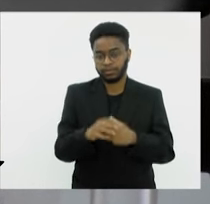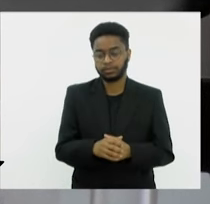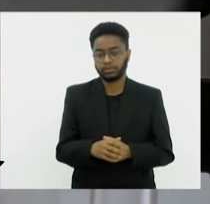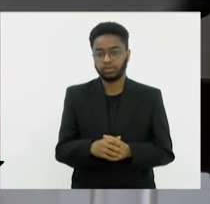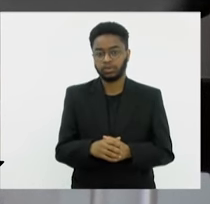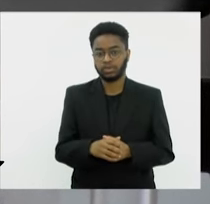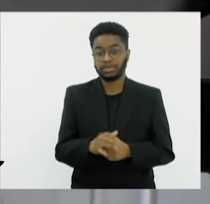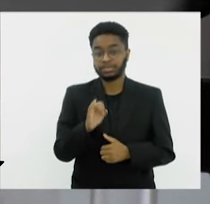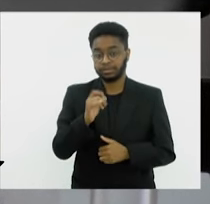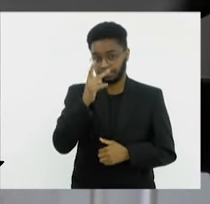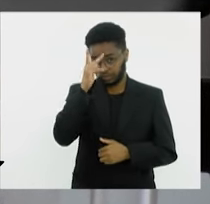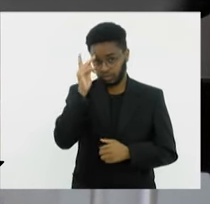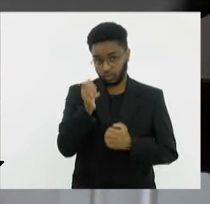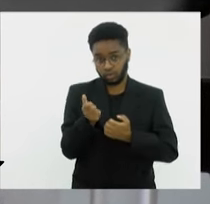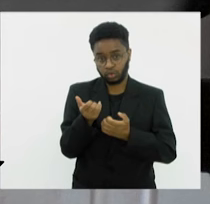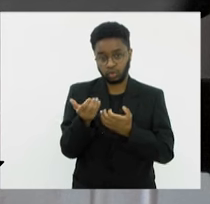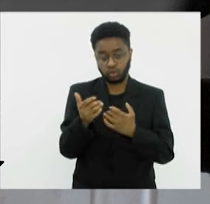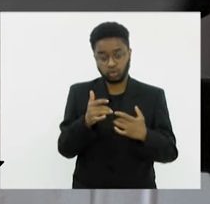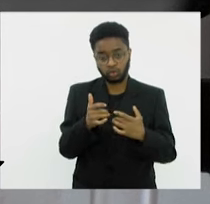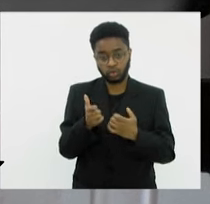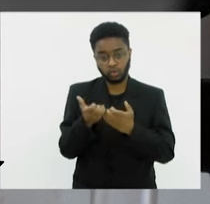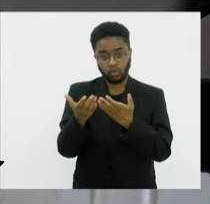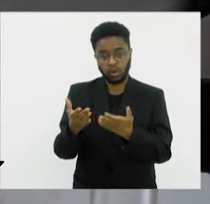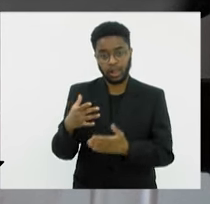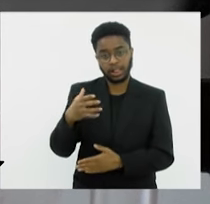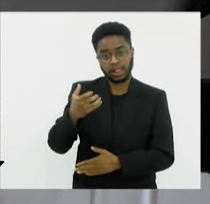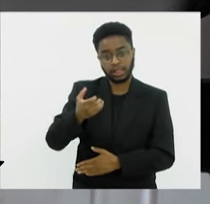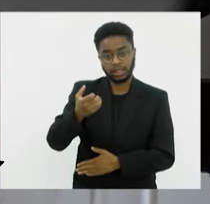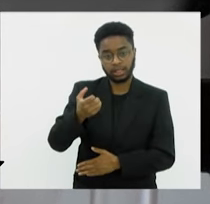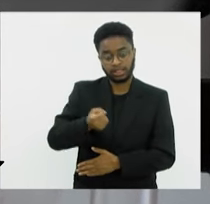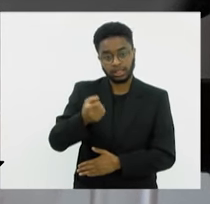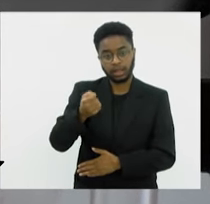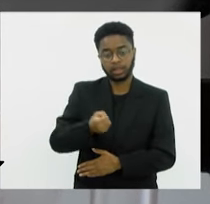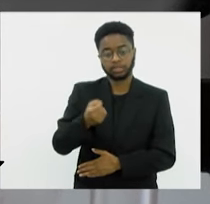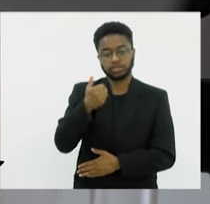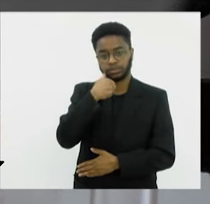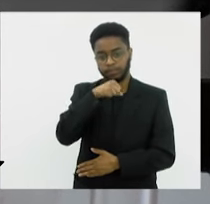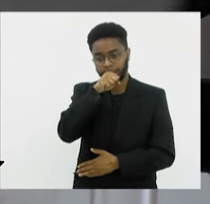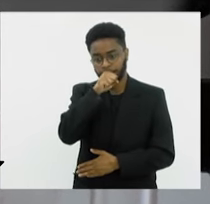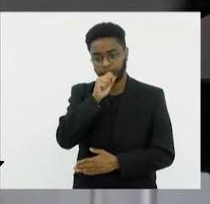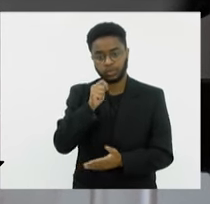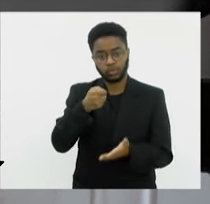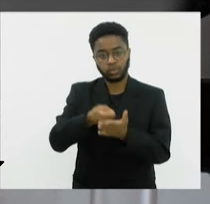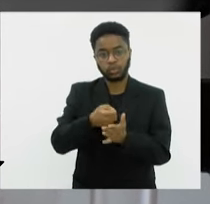as doadoras de leite materno do pagamento da taxa de inscrição em concursos.